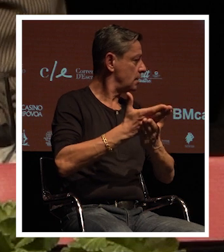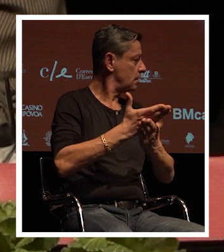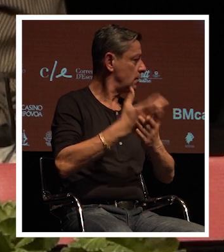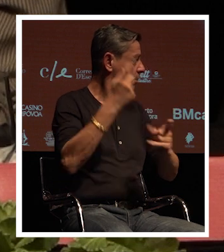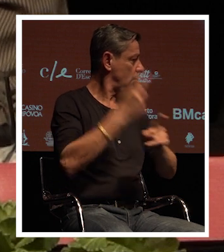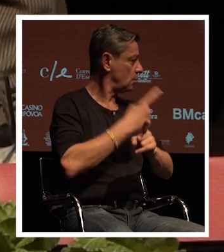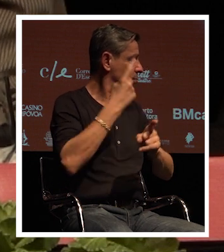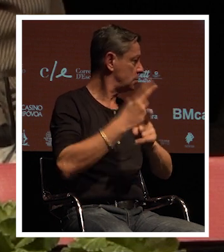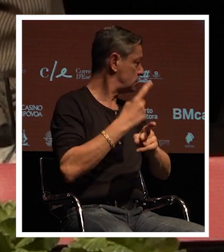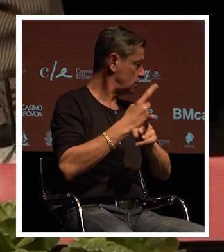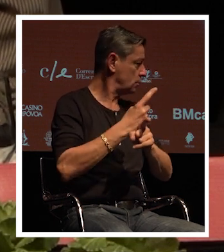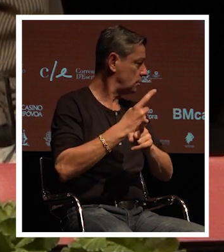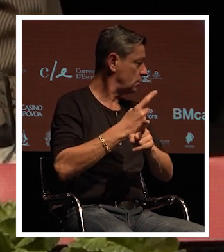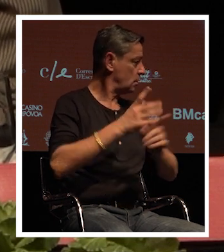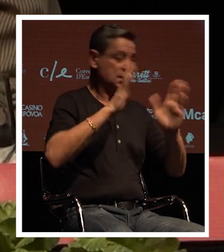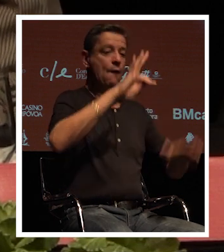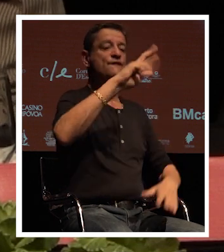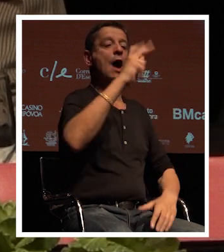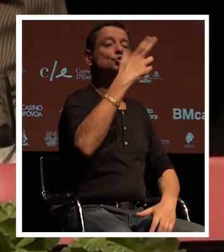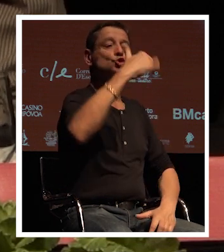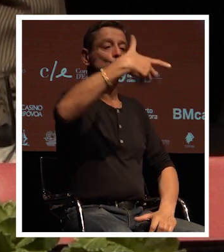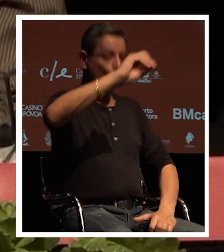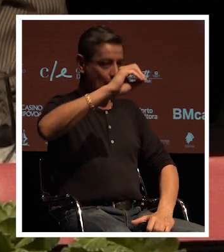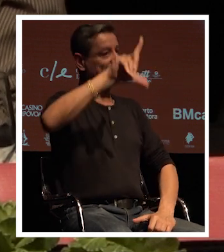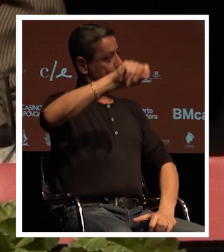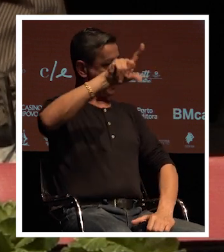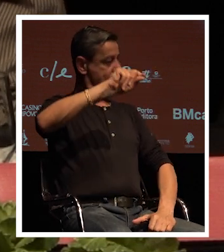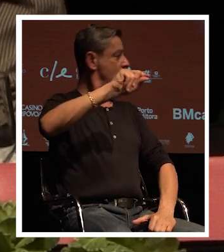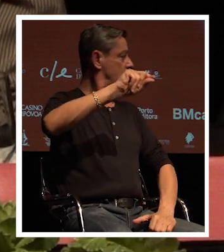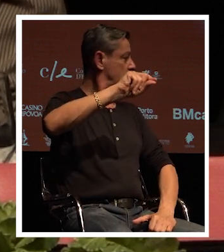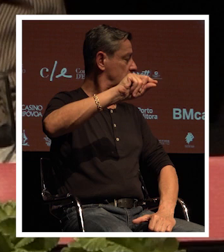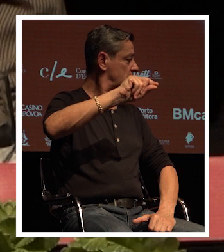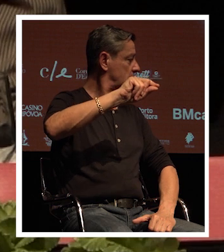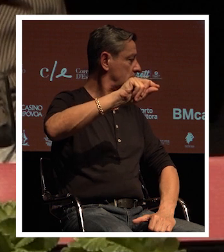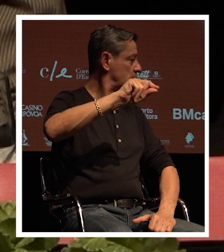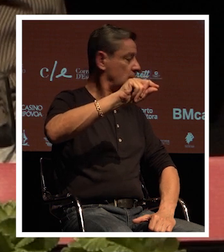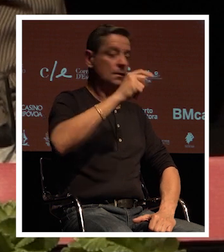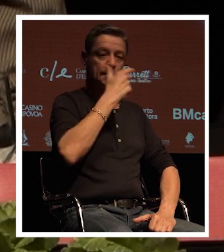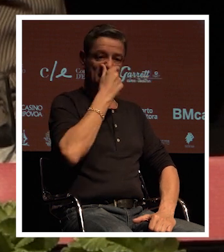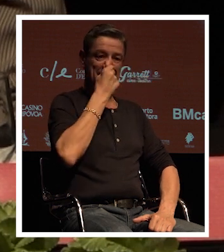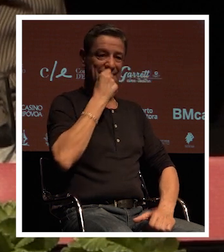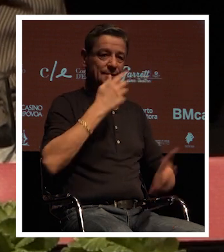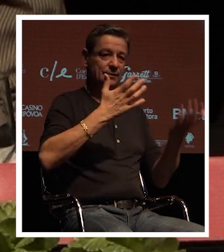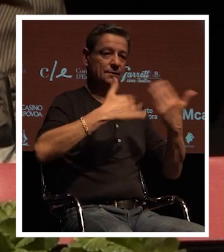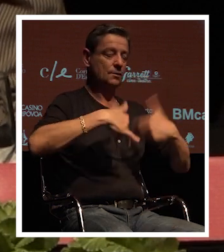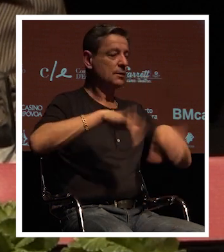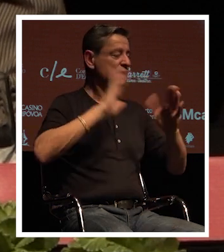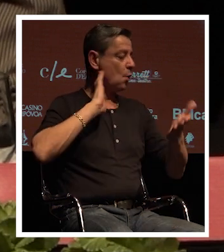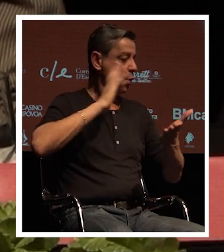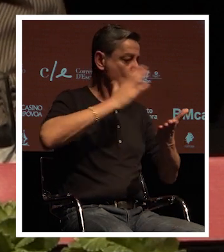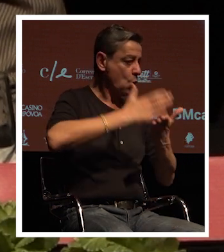também já tocou e que De algum modo O Fausto também que é e sobretudo no seu